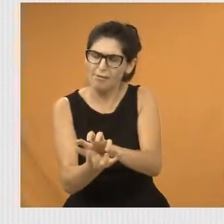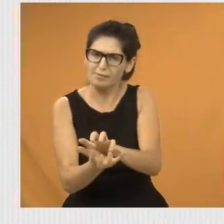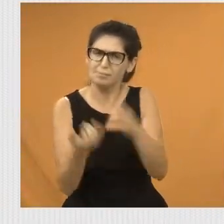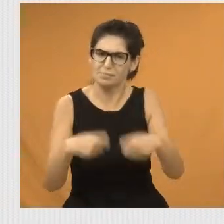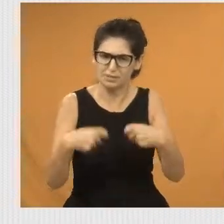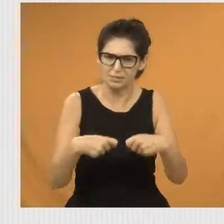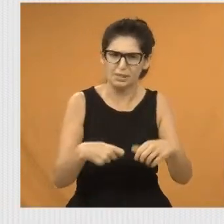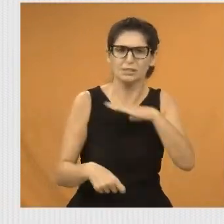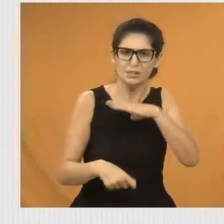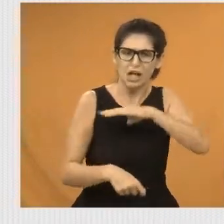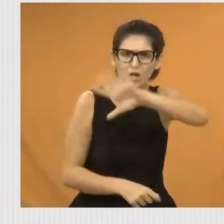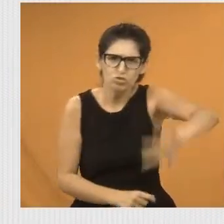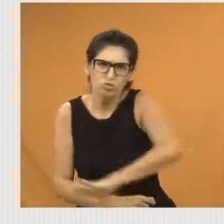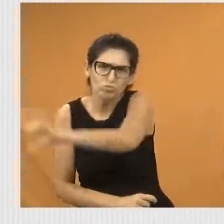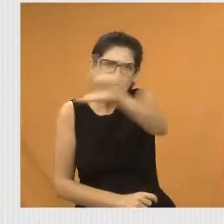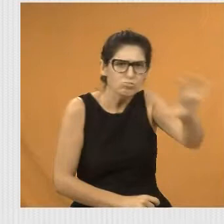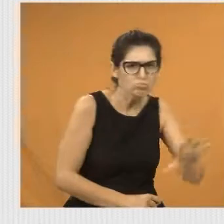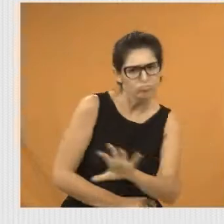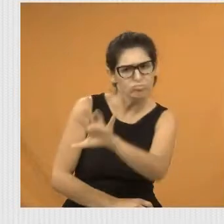cidades vizinhas. Obrigado, Jacareí.